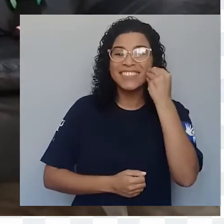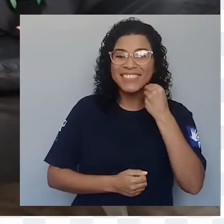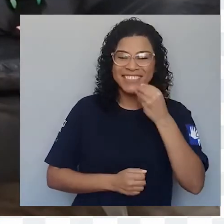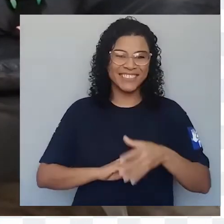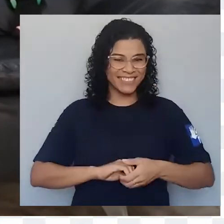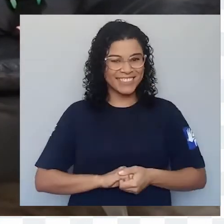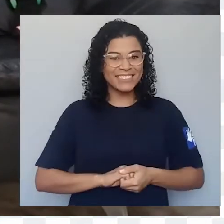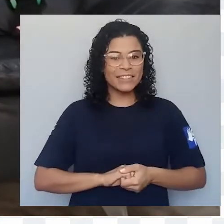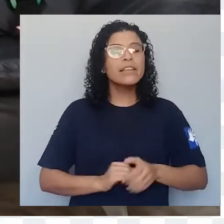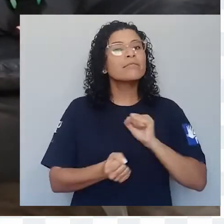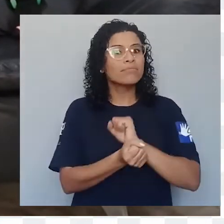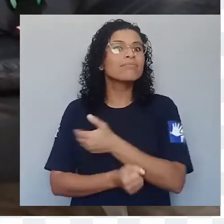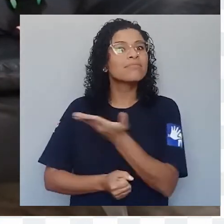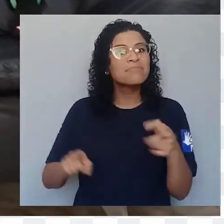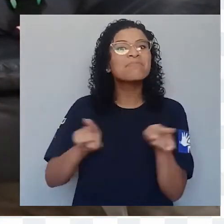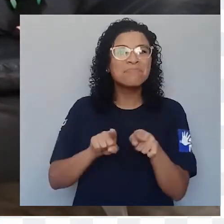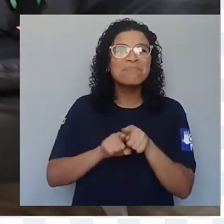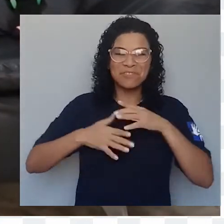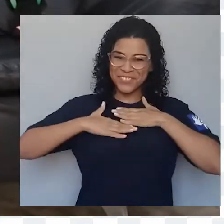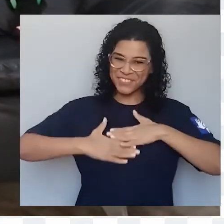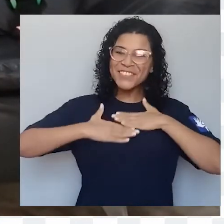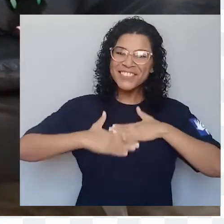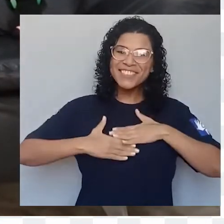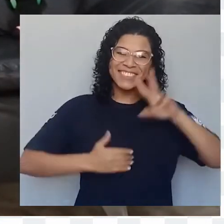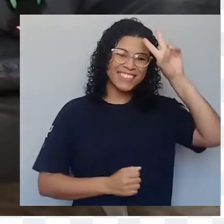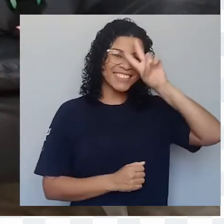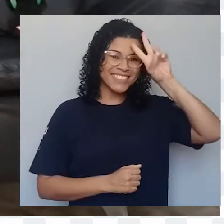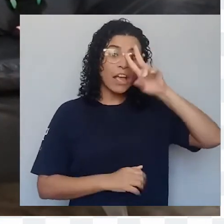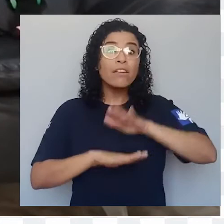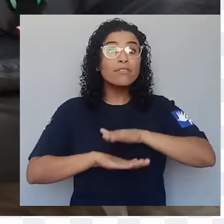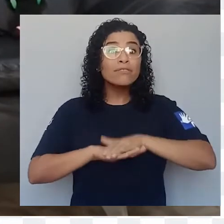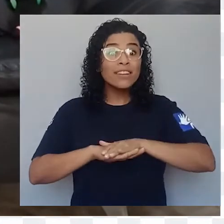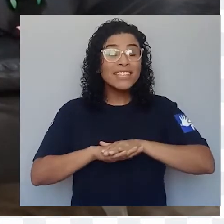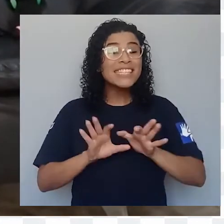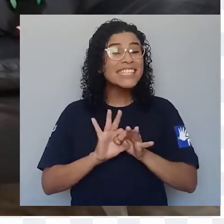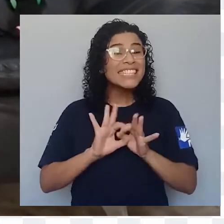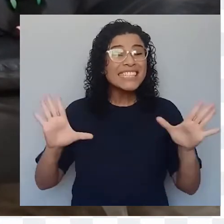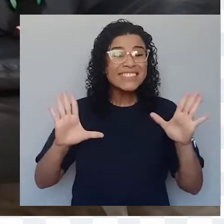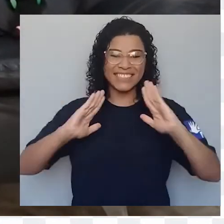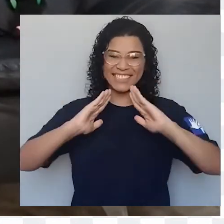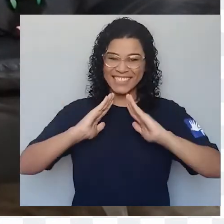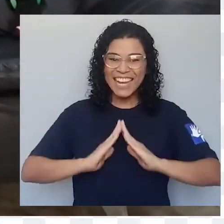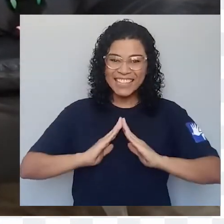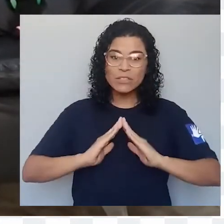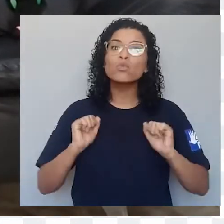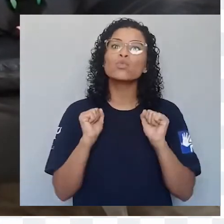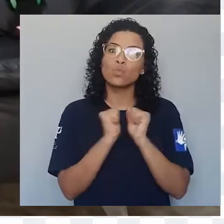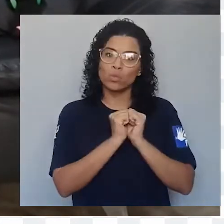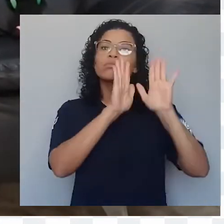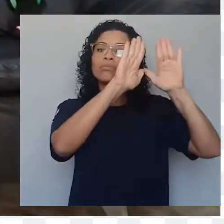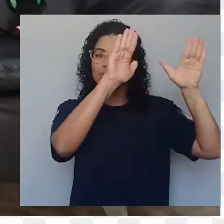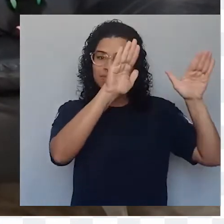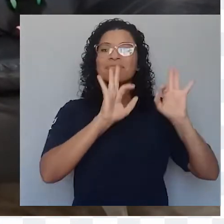amou. Eu espero que você tenha gostado e também faça aí na sua casa, na